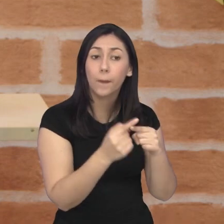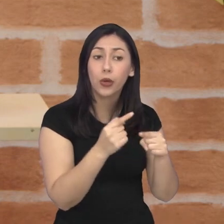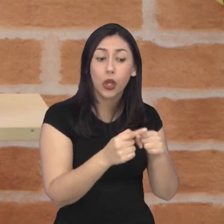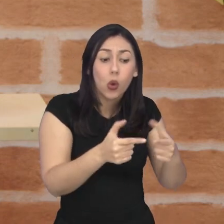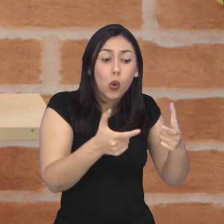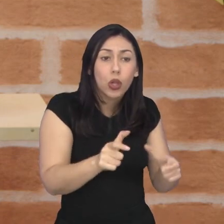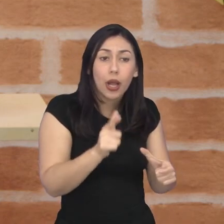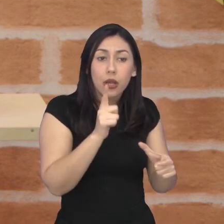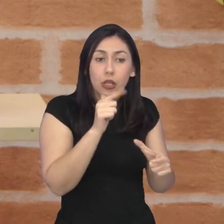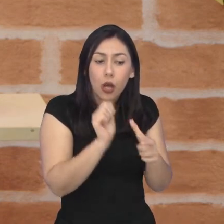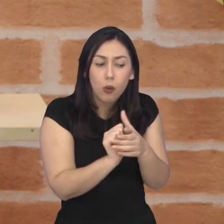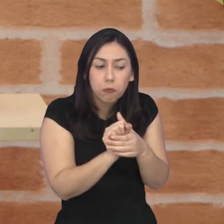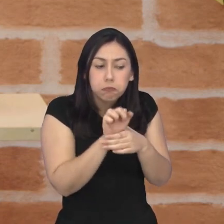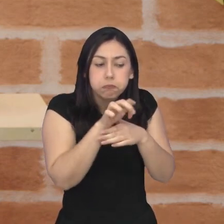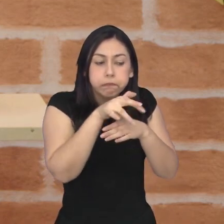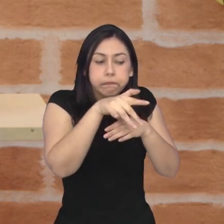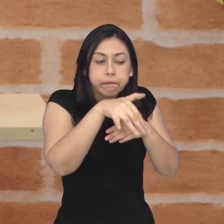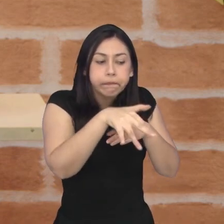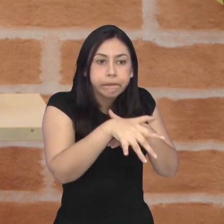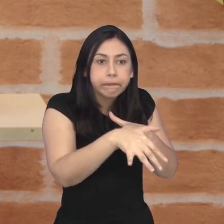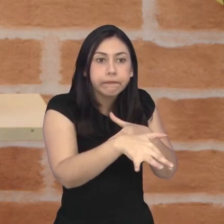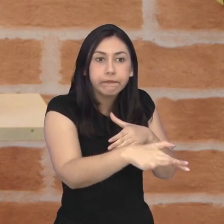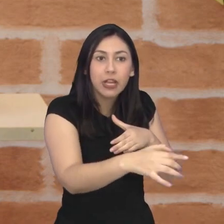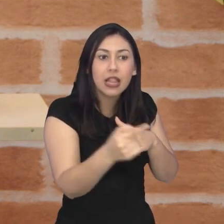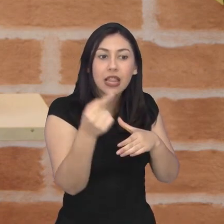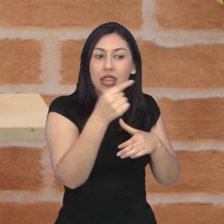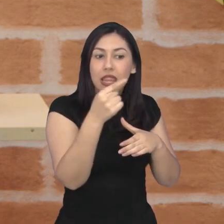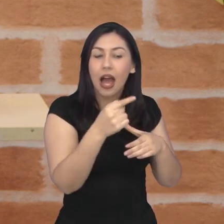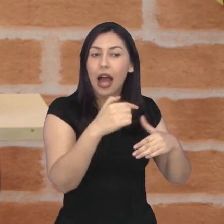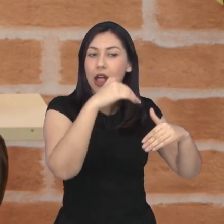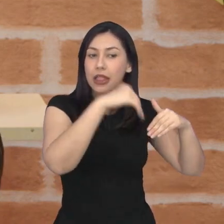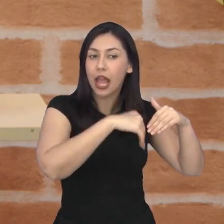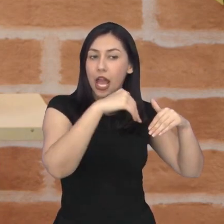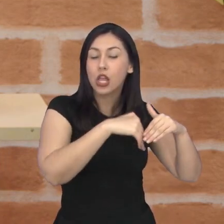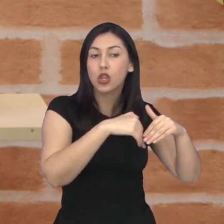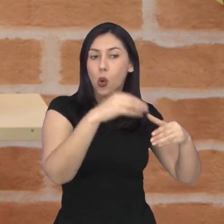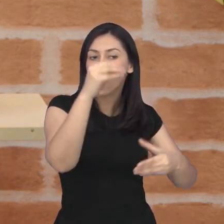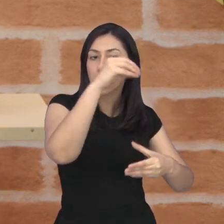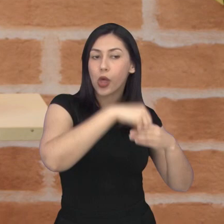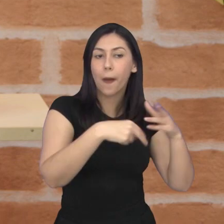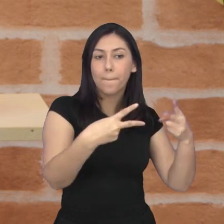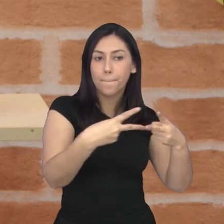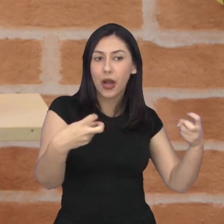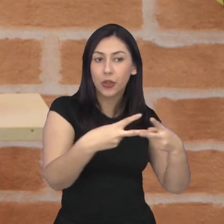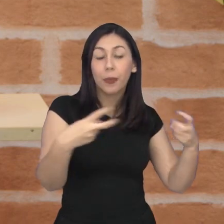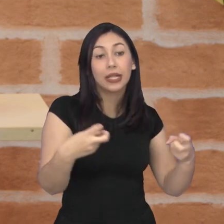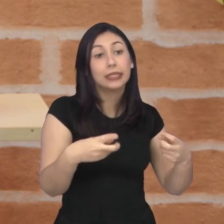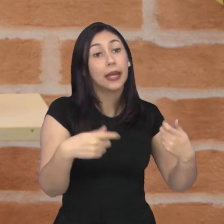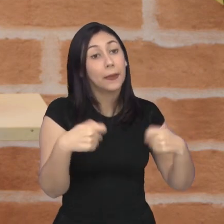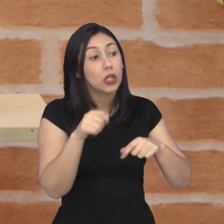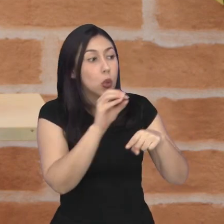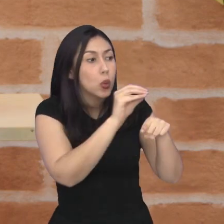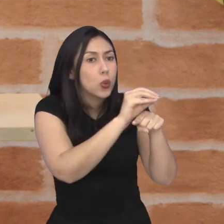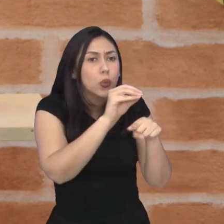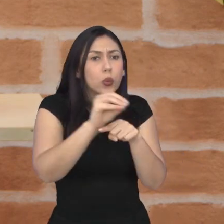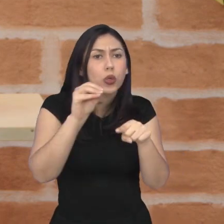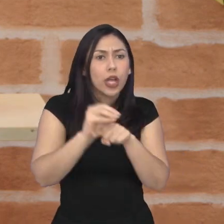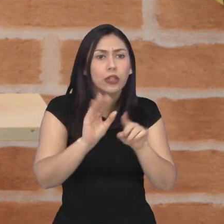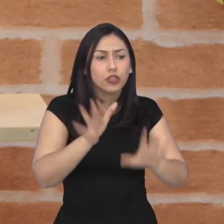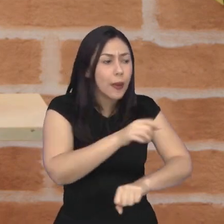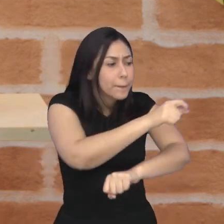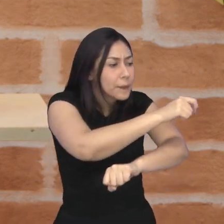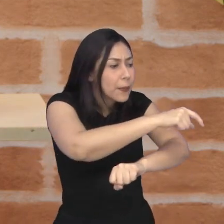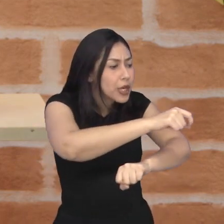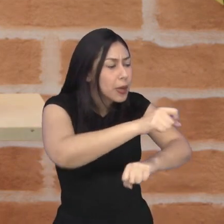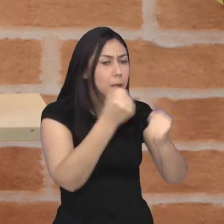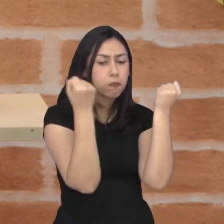né, que nasce dentro lá da Petrobras e é feito um cuidado, foi reflorestado, feito mata ciliar e até